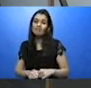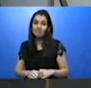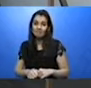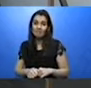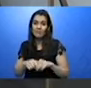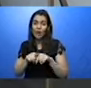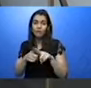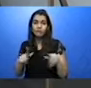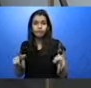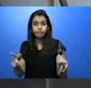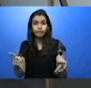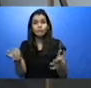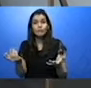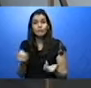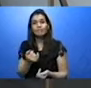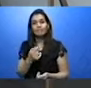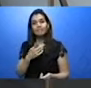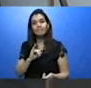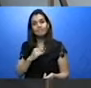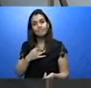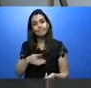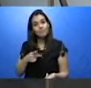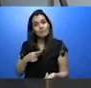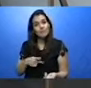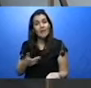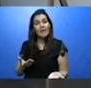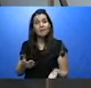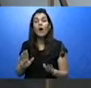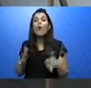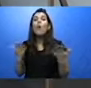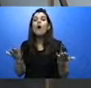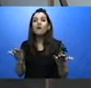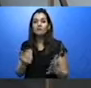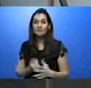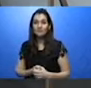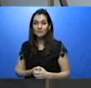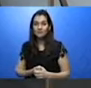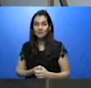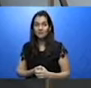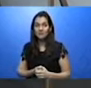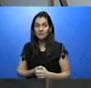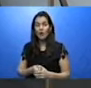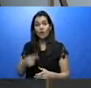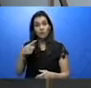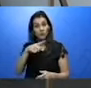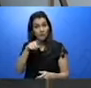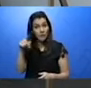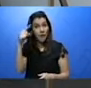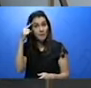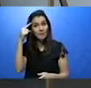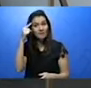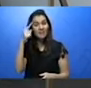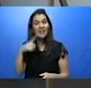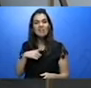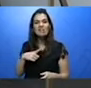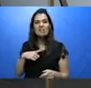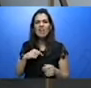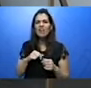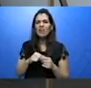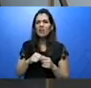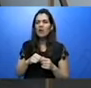proliferando. Mas que pena, né? Quais são eles? Então aí você vai pensar, né? Tem alguns que nós já